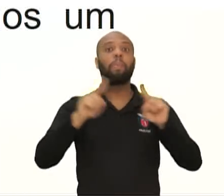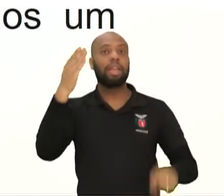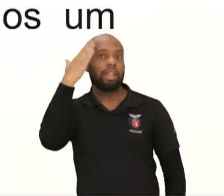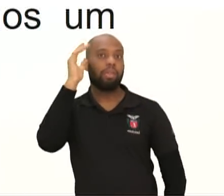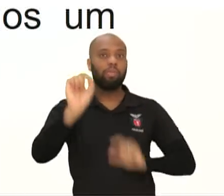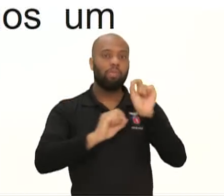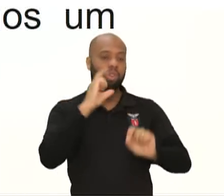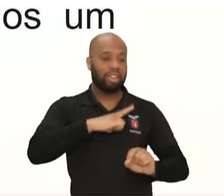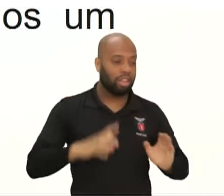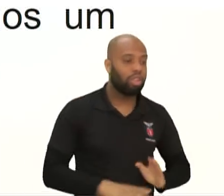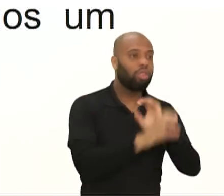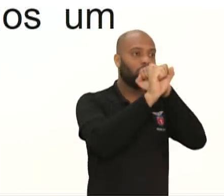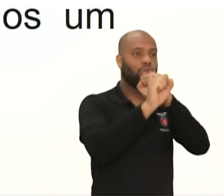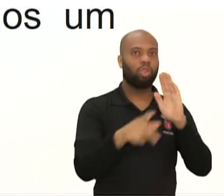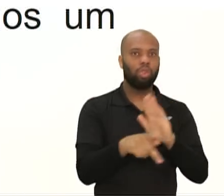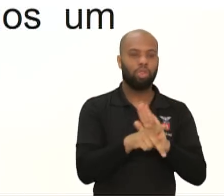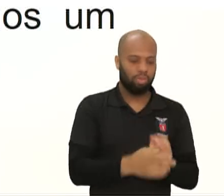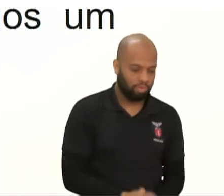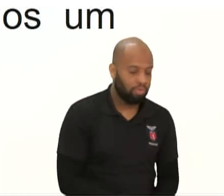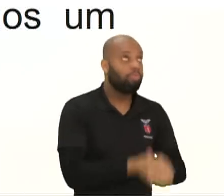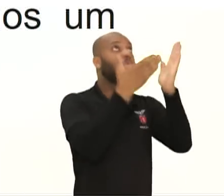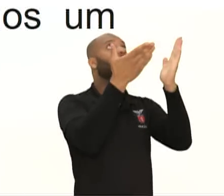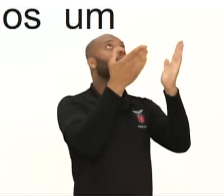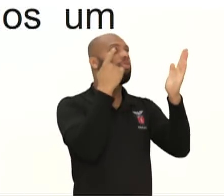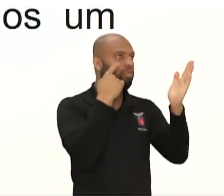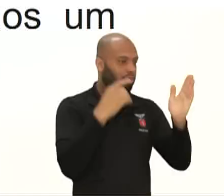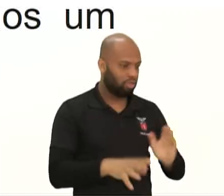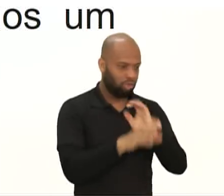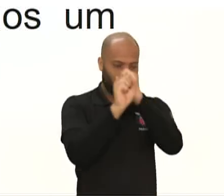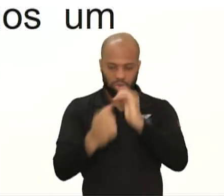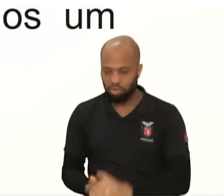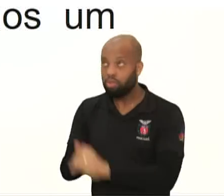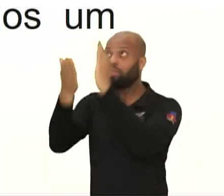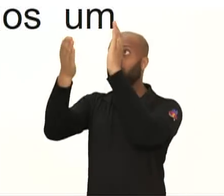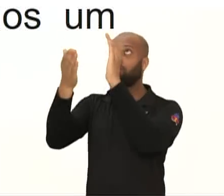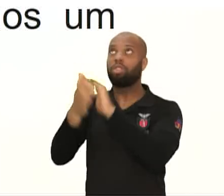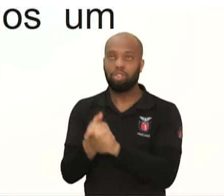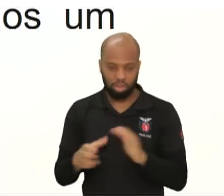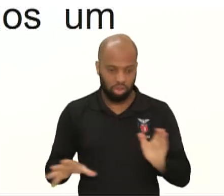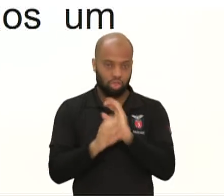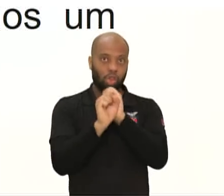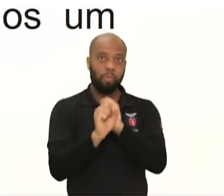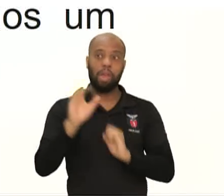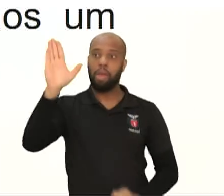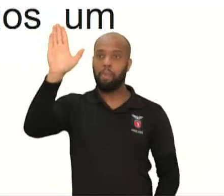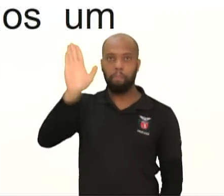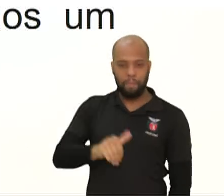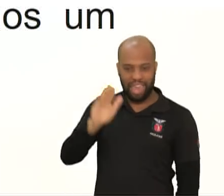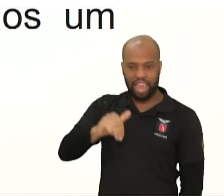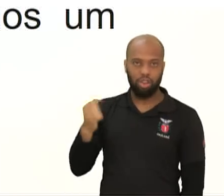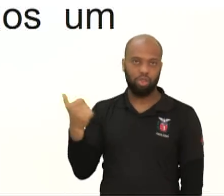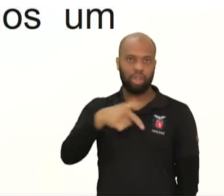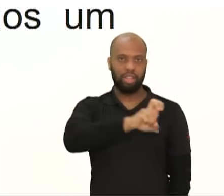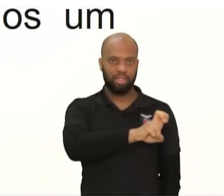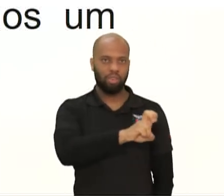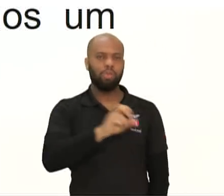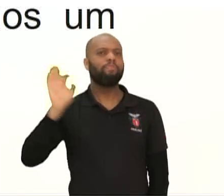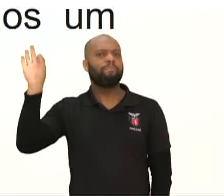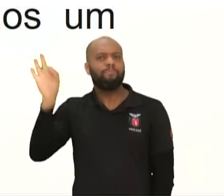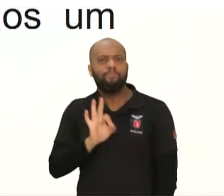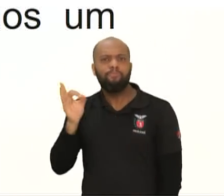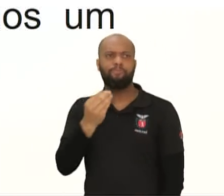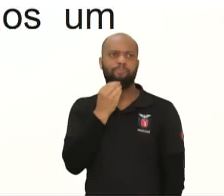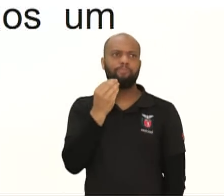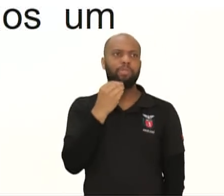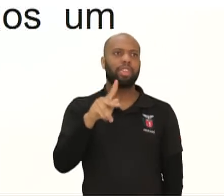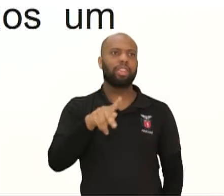que a soma dos pontos obtidos é menor que 5. Qual é a probabilidade de que,